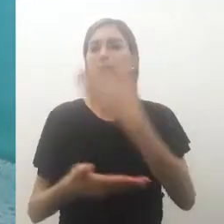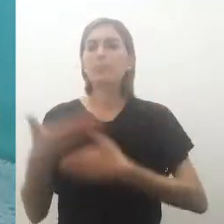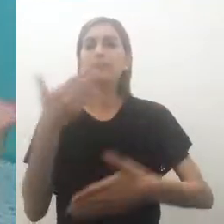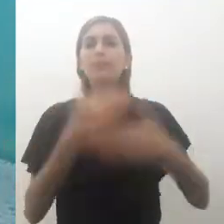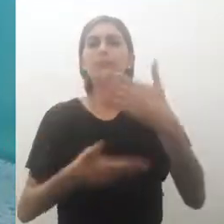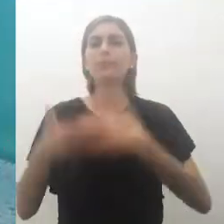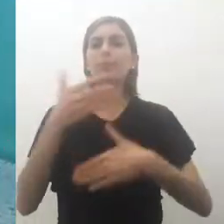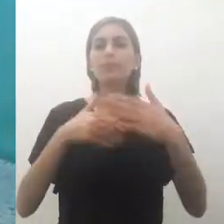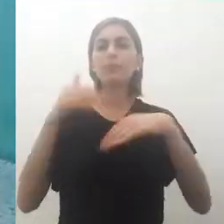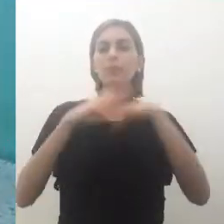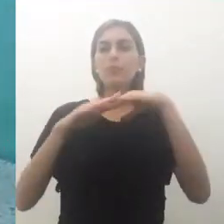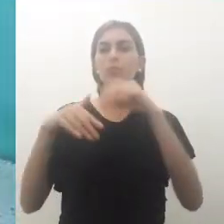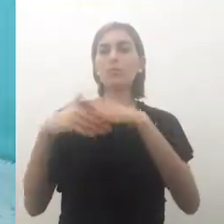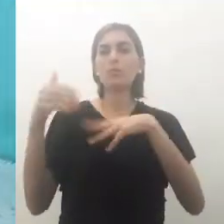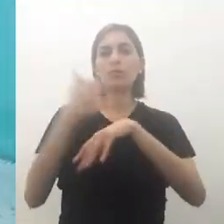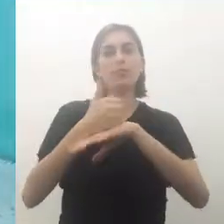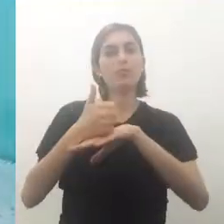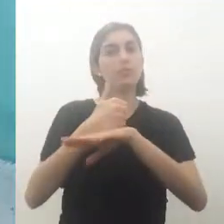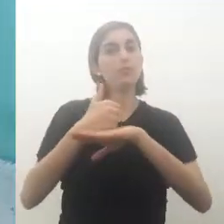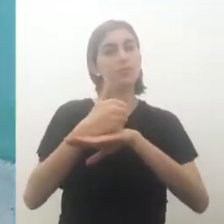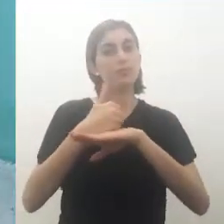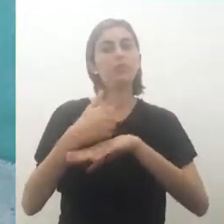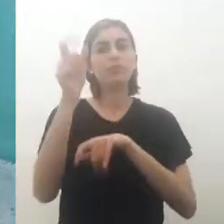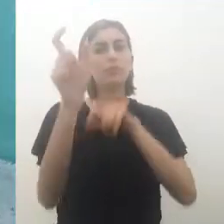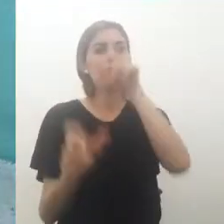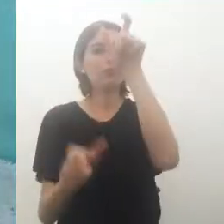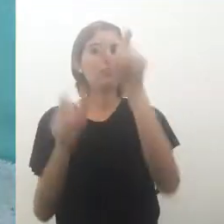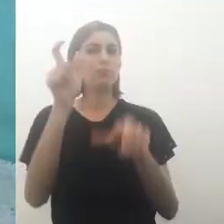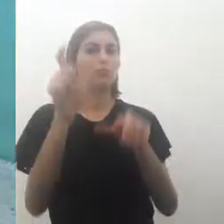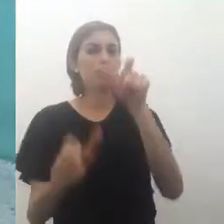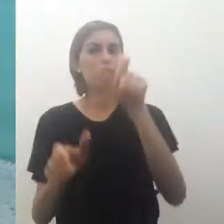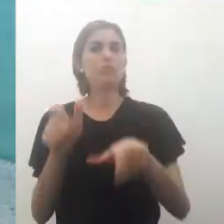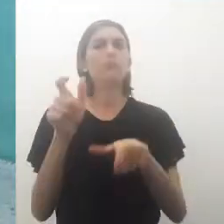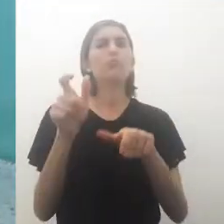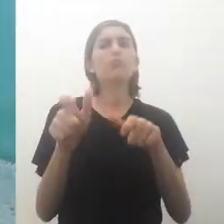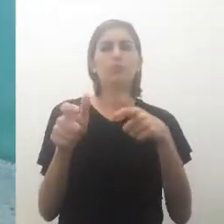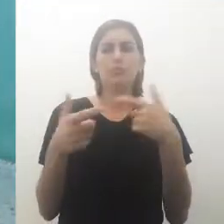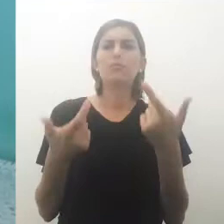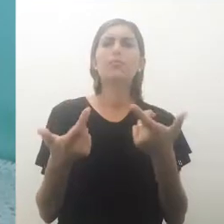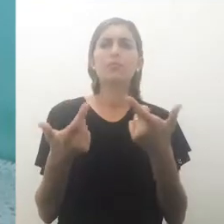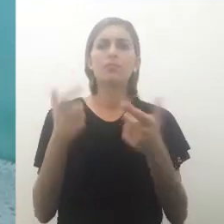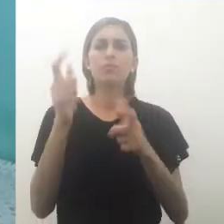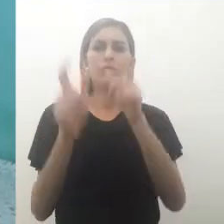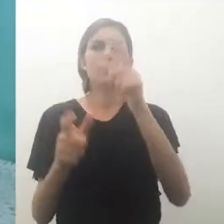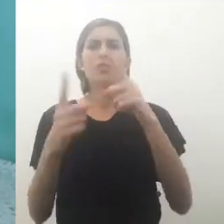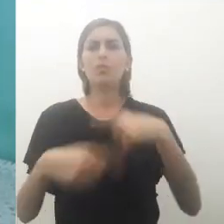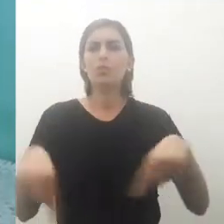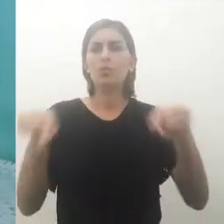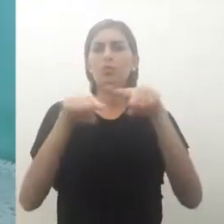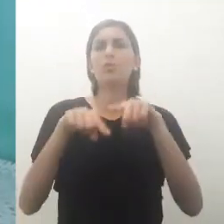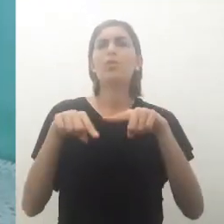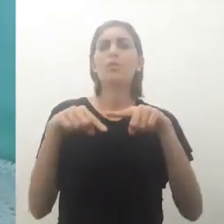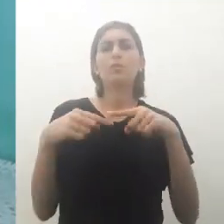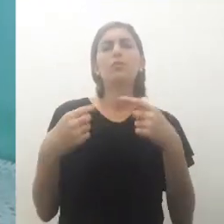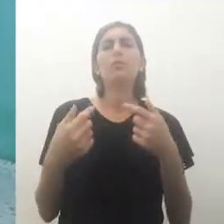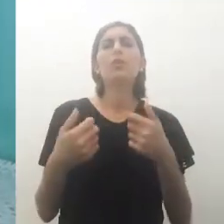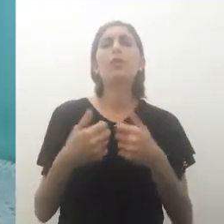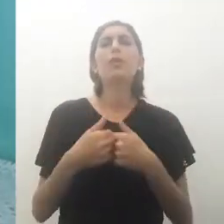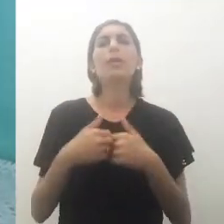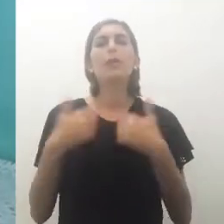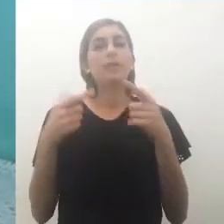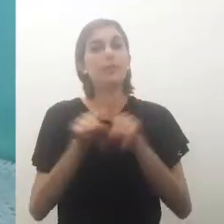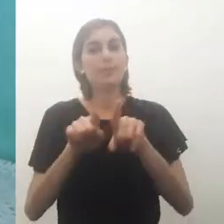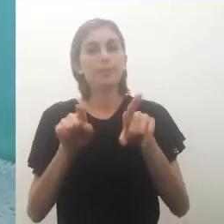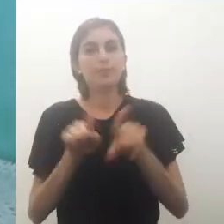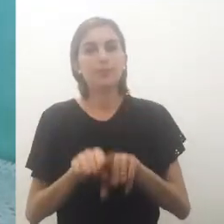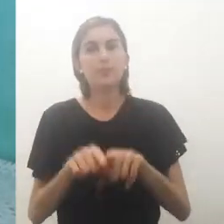relação profissional dos indivíduos, observando também como humanos, que nós somos humanos acima de qualquer coisa. E